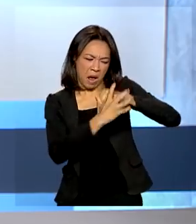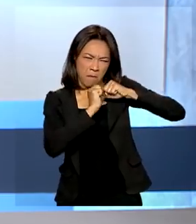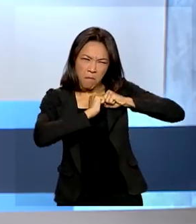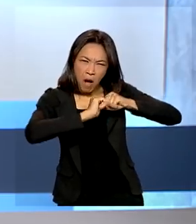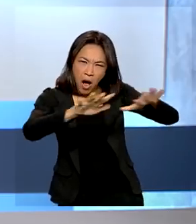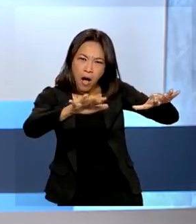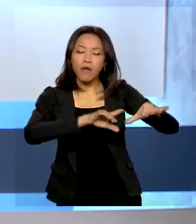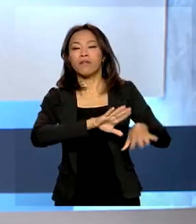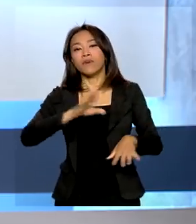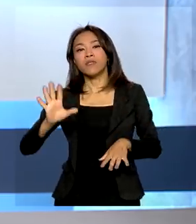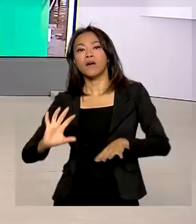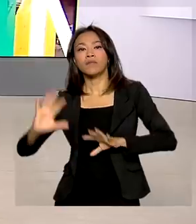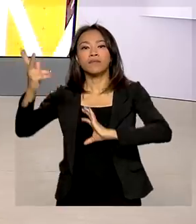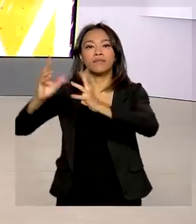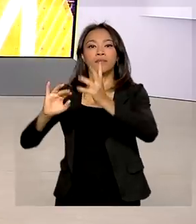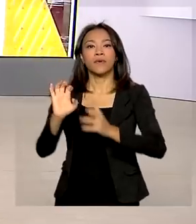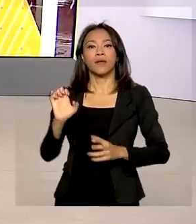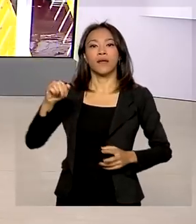endemia de Covid-19.